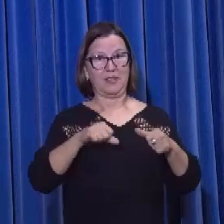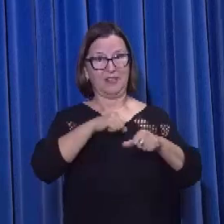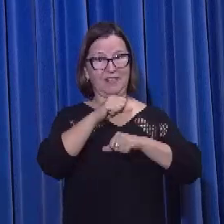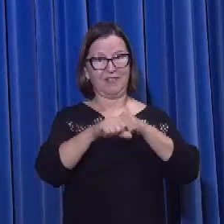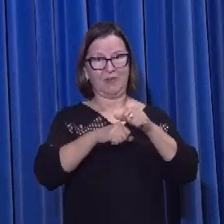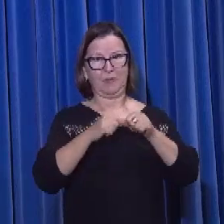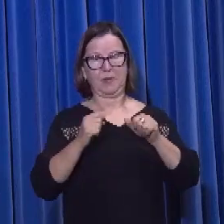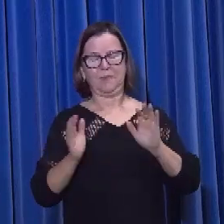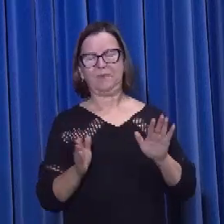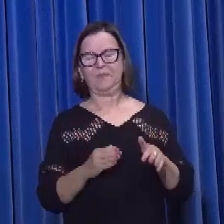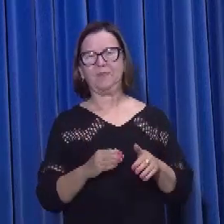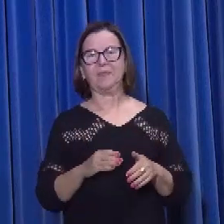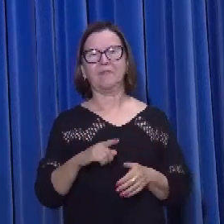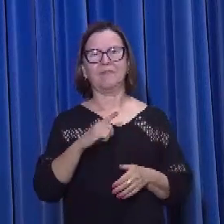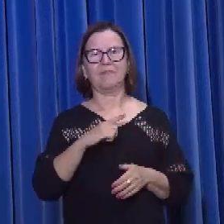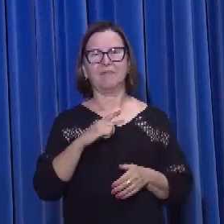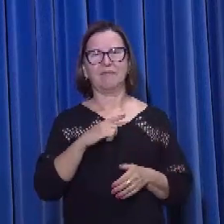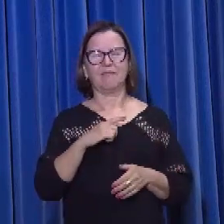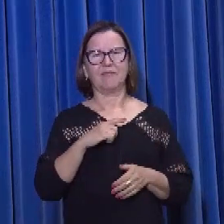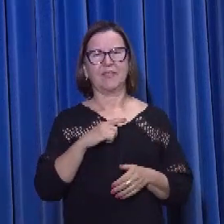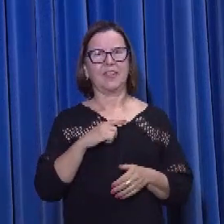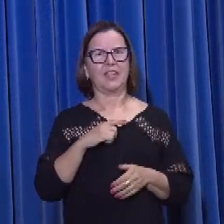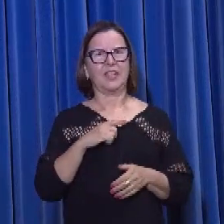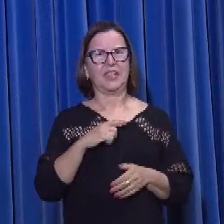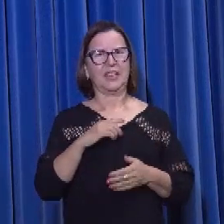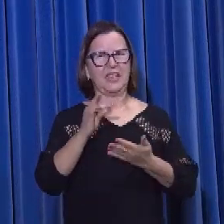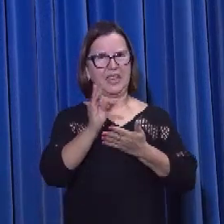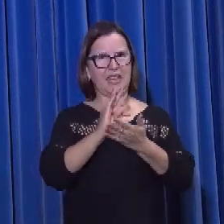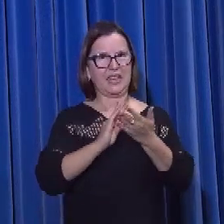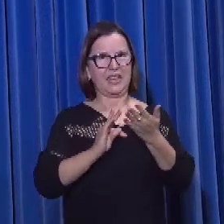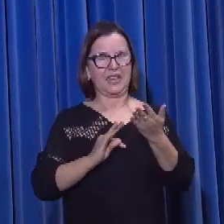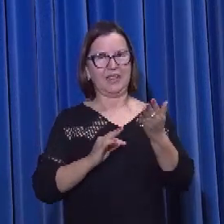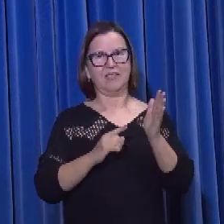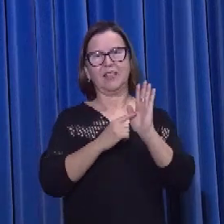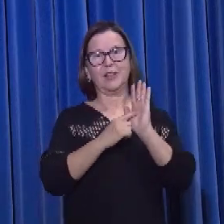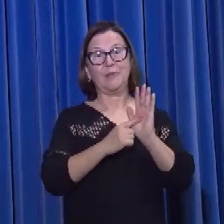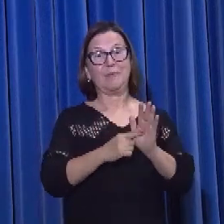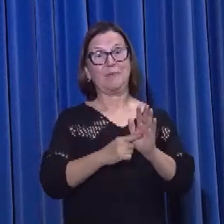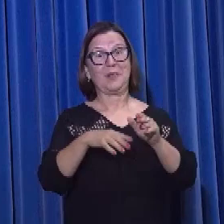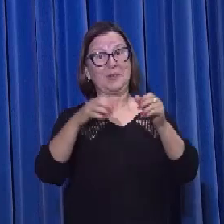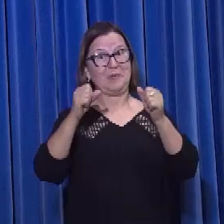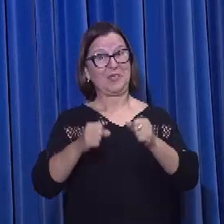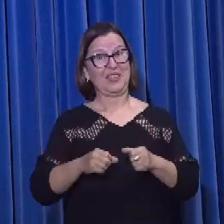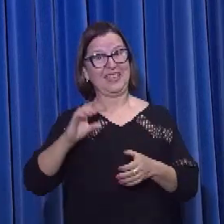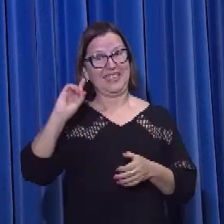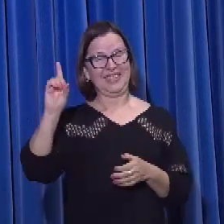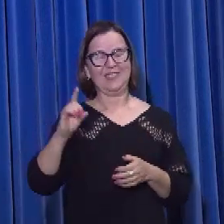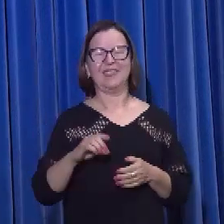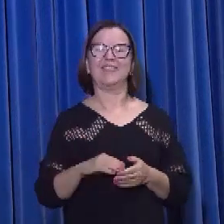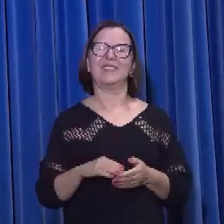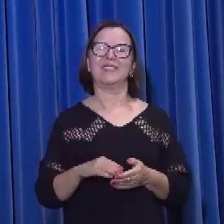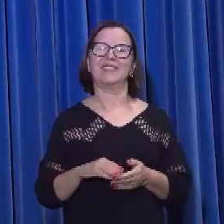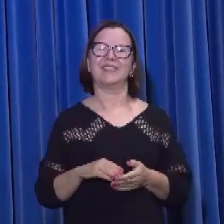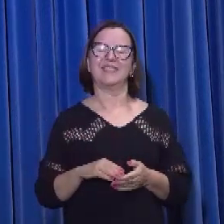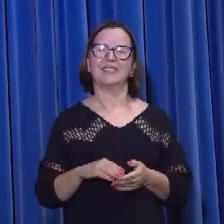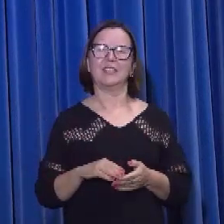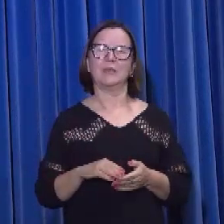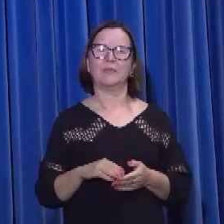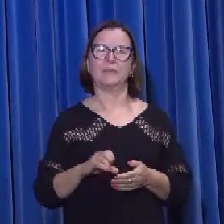vários textos que afirmam esse poder de Deus. Ainda que houvesse dia, isso está em